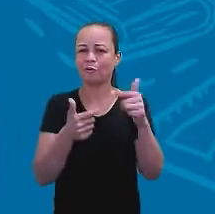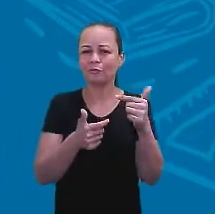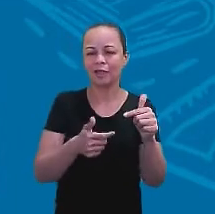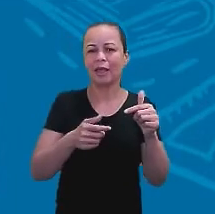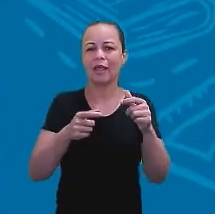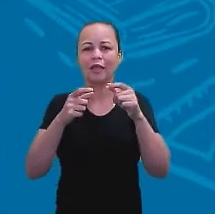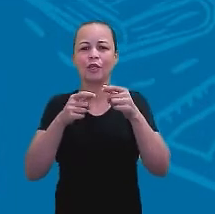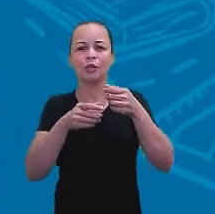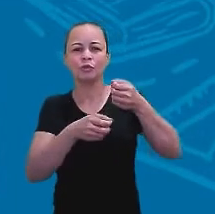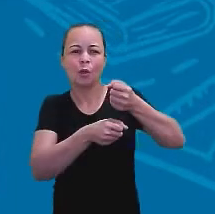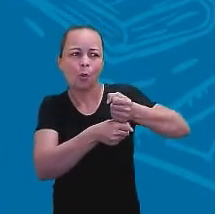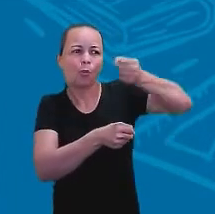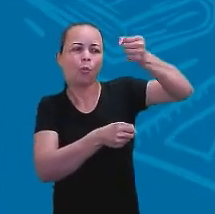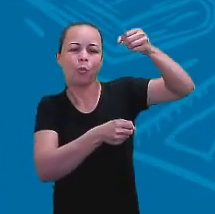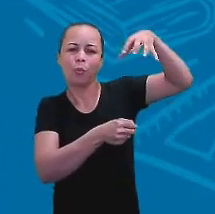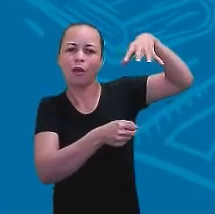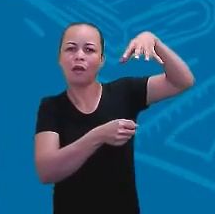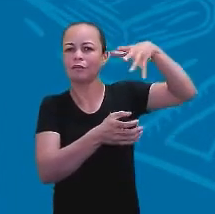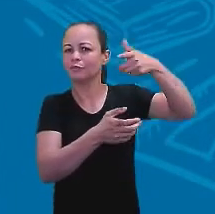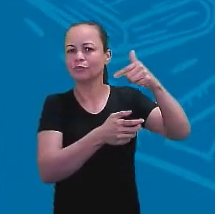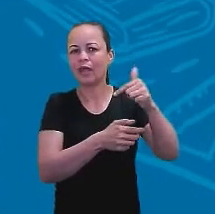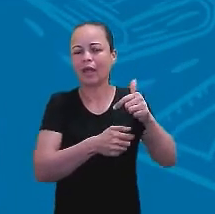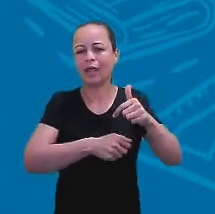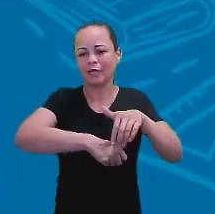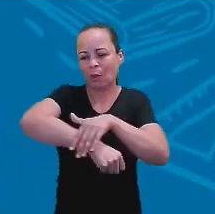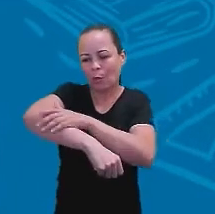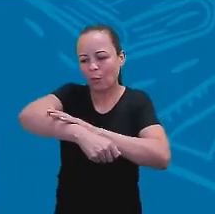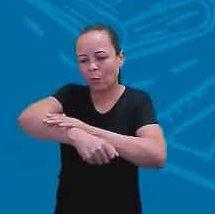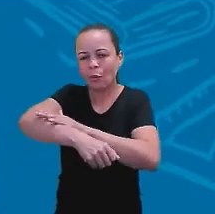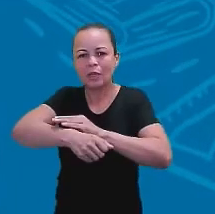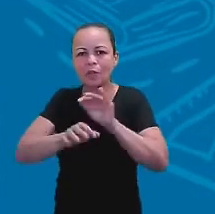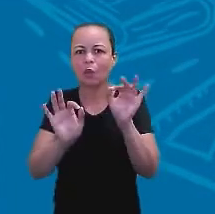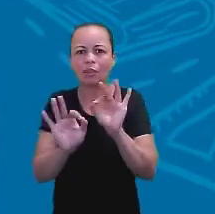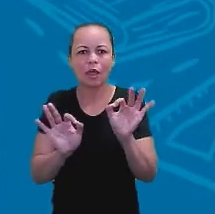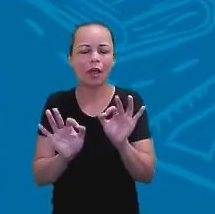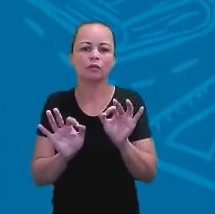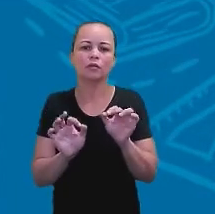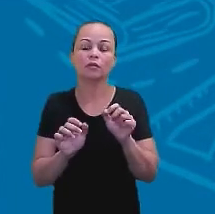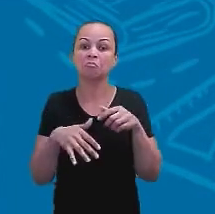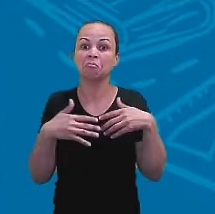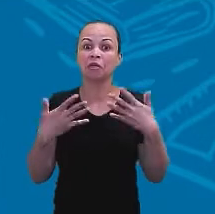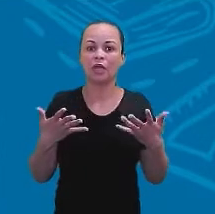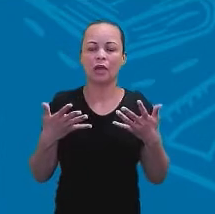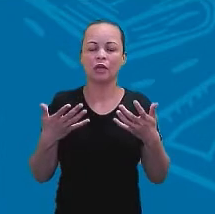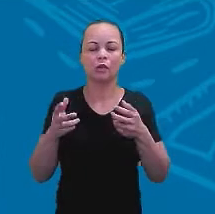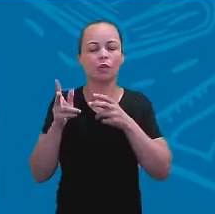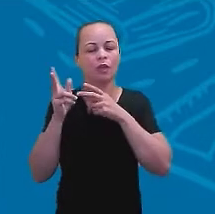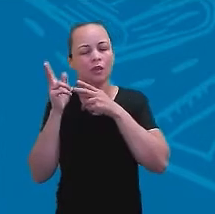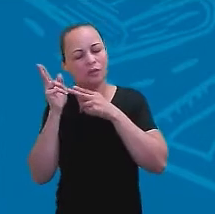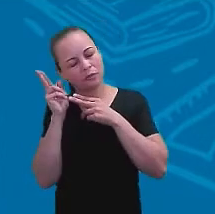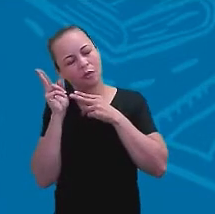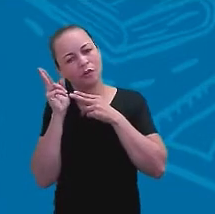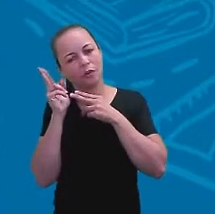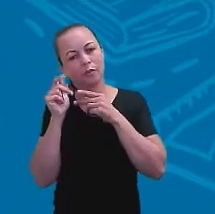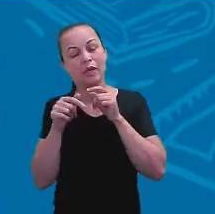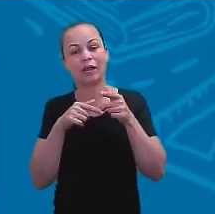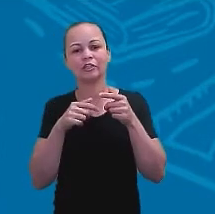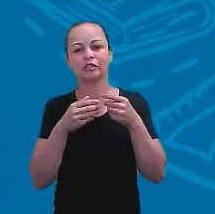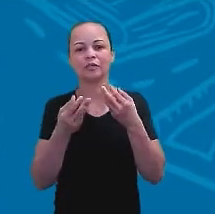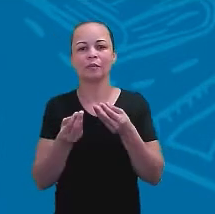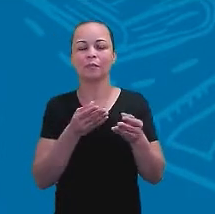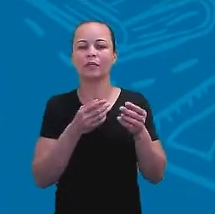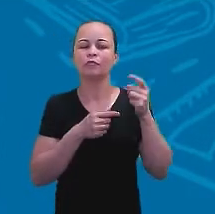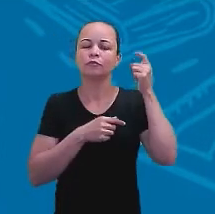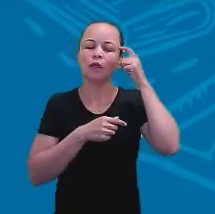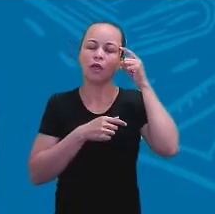guarda-sol daquele, né? Está diretamente exposto ao sol e, né, quando a gente acaba tirando esse cochilo lá na praia, a gente acaba perdendo a